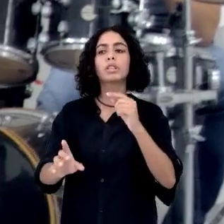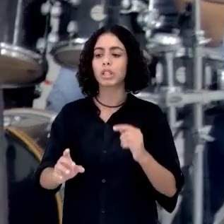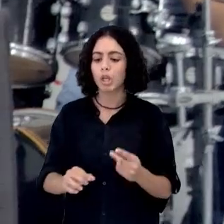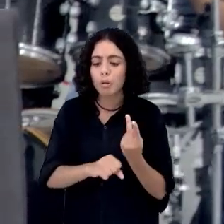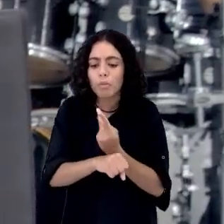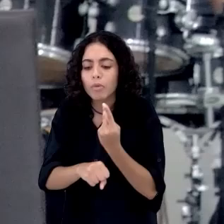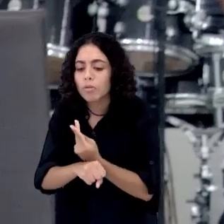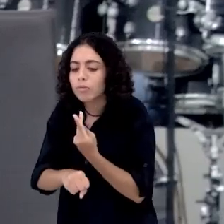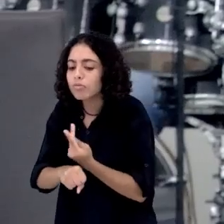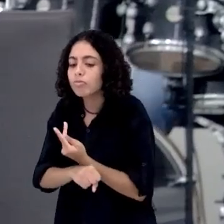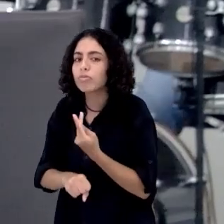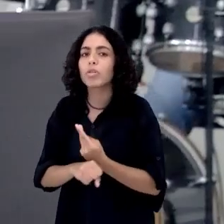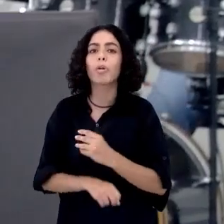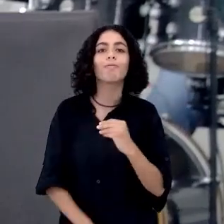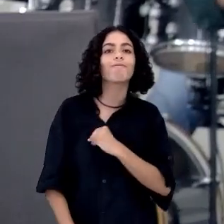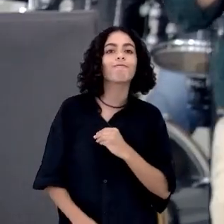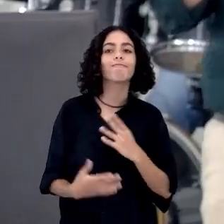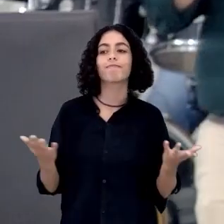irmãos, saber,